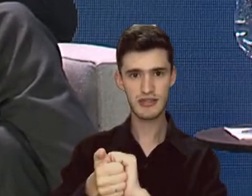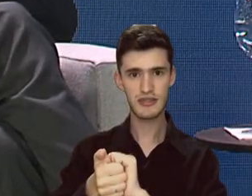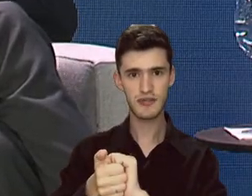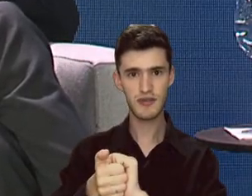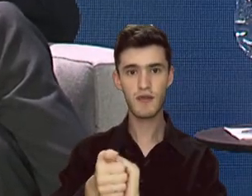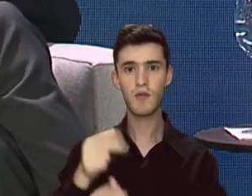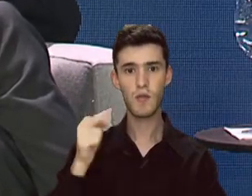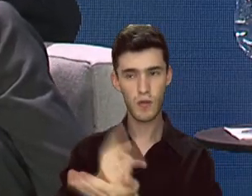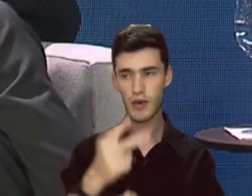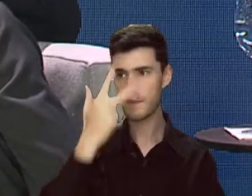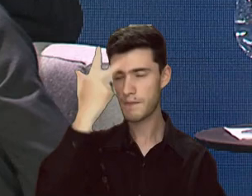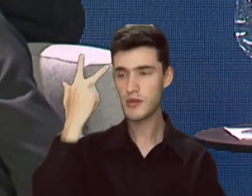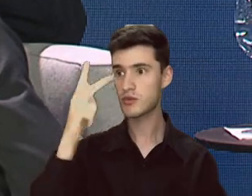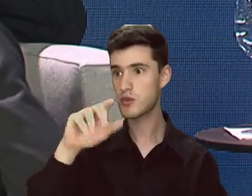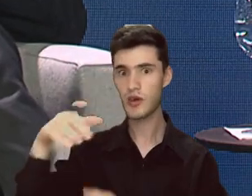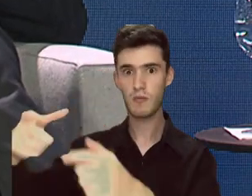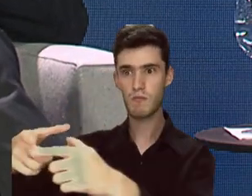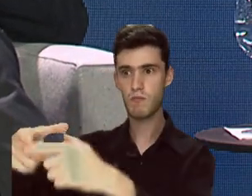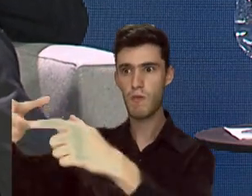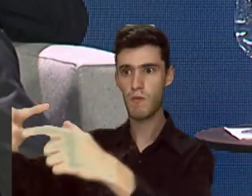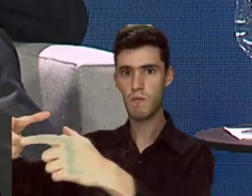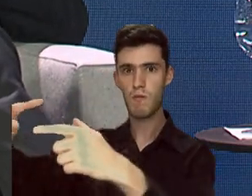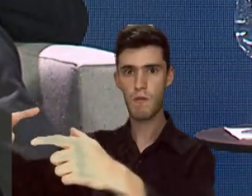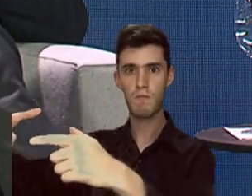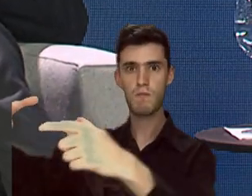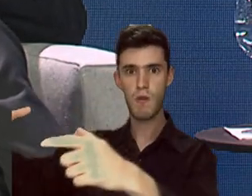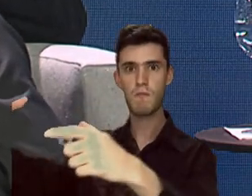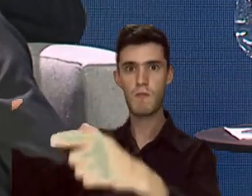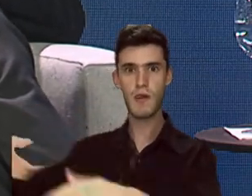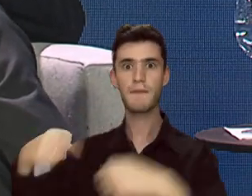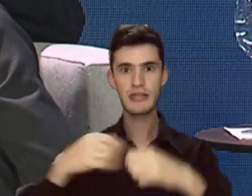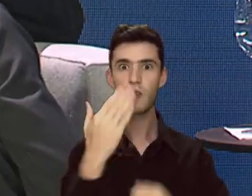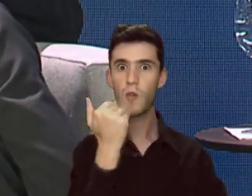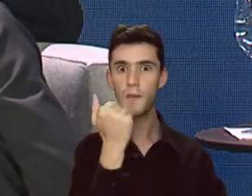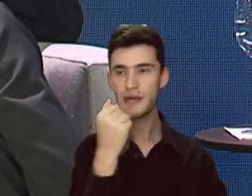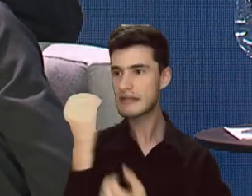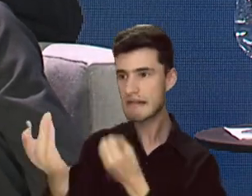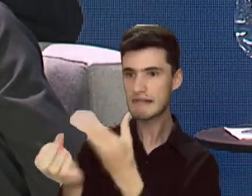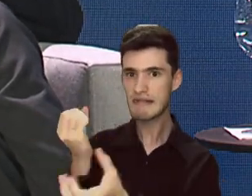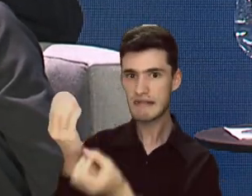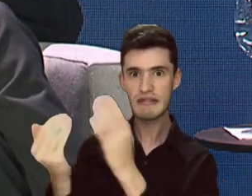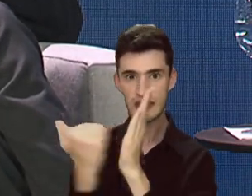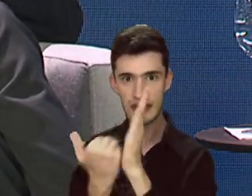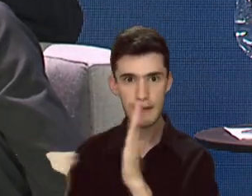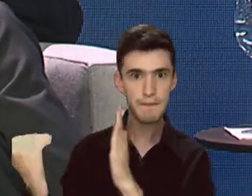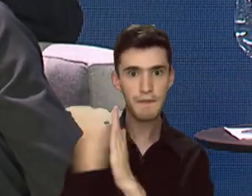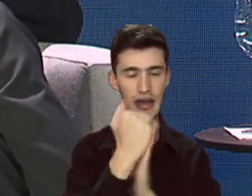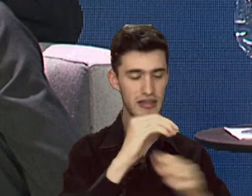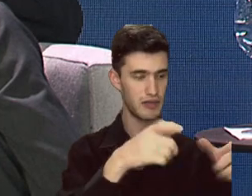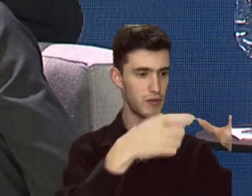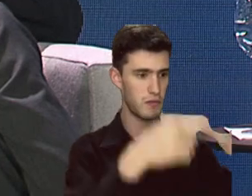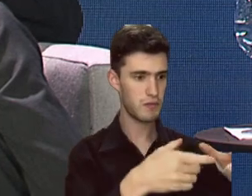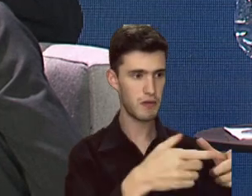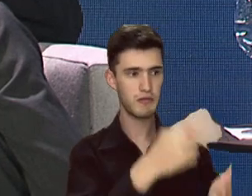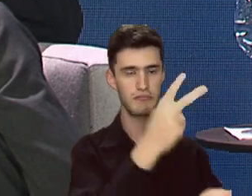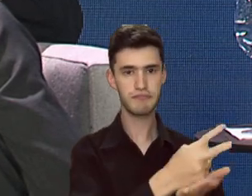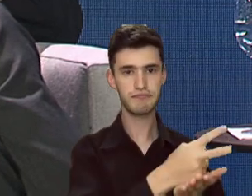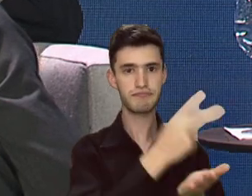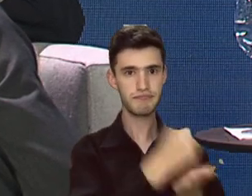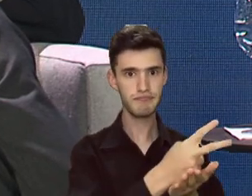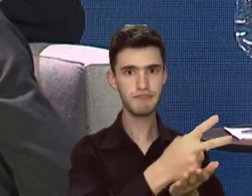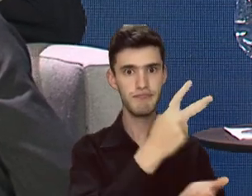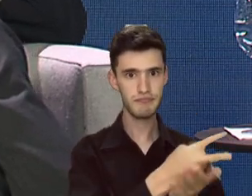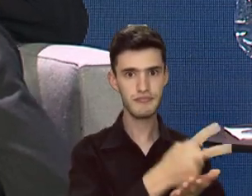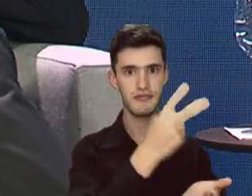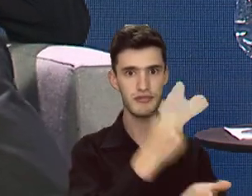alimentar uma população crescente consumindo mais proteína per capita com os mesmos hectares que a gente faz hoje essa produtividade se aumenta e se encaixa